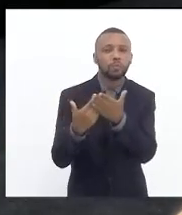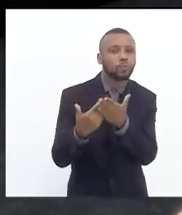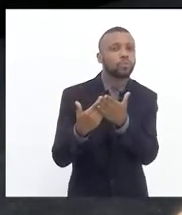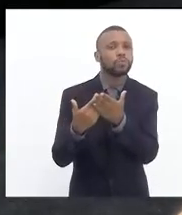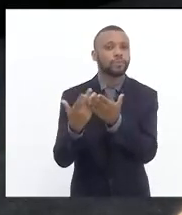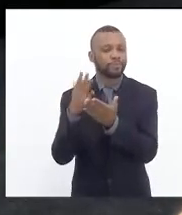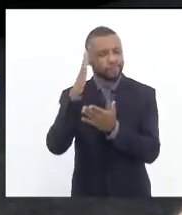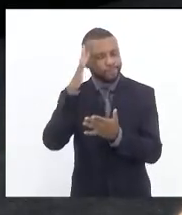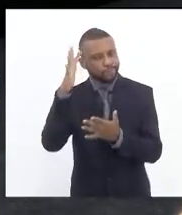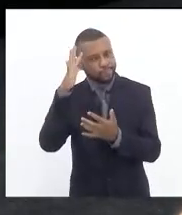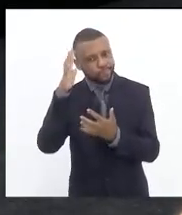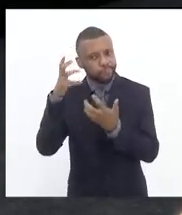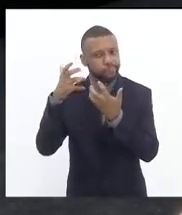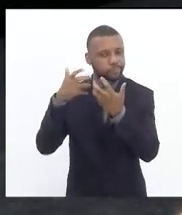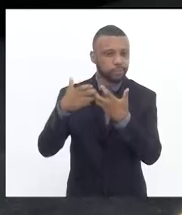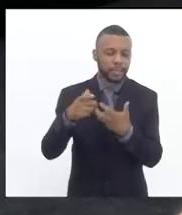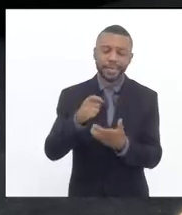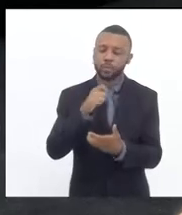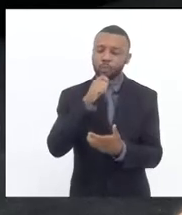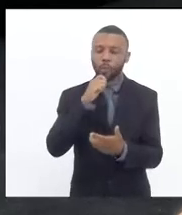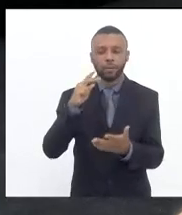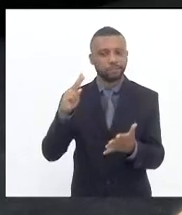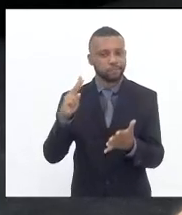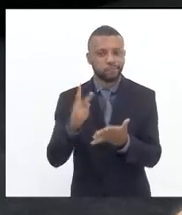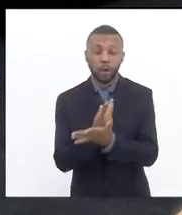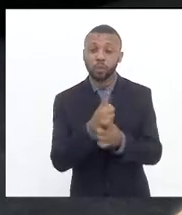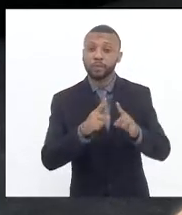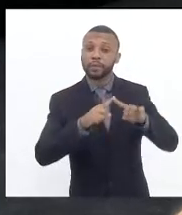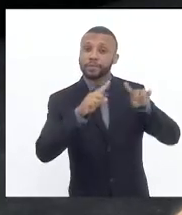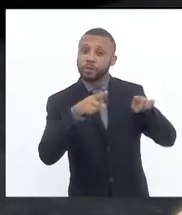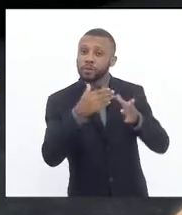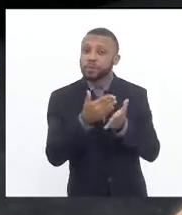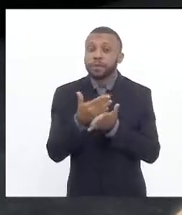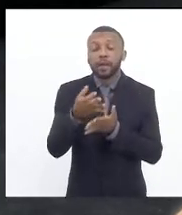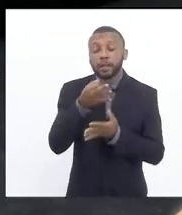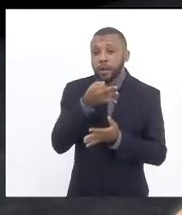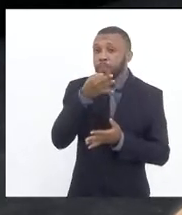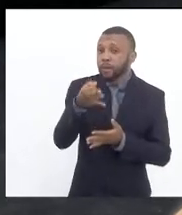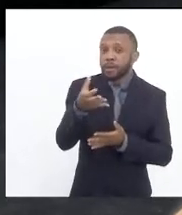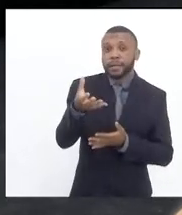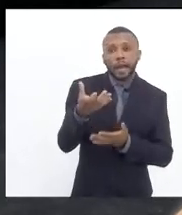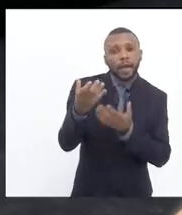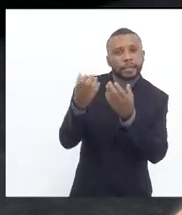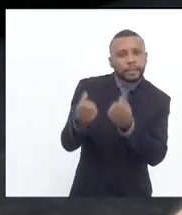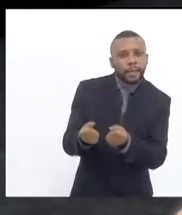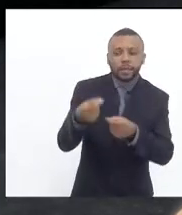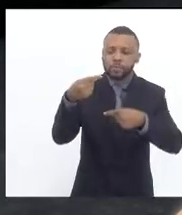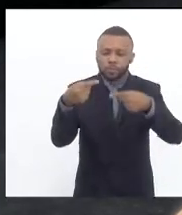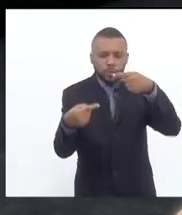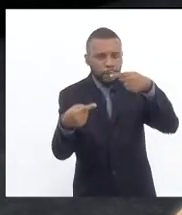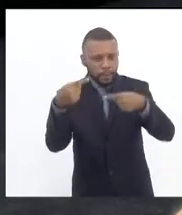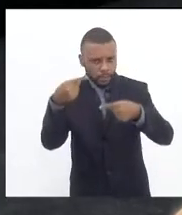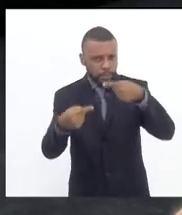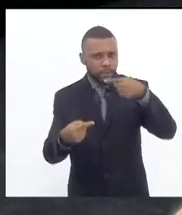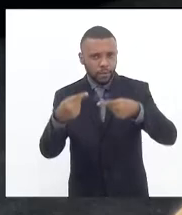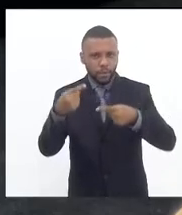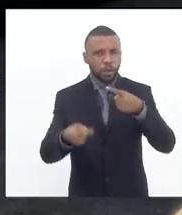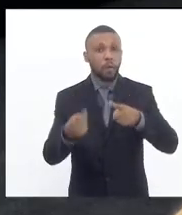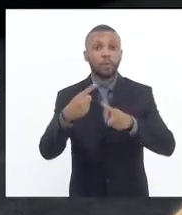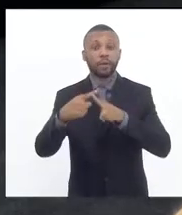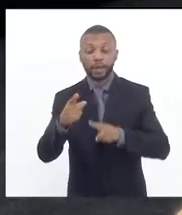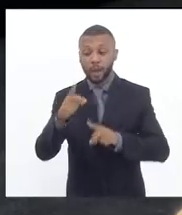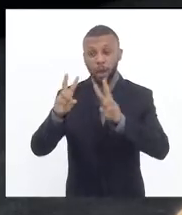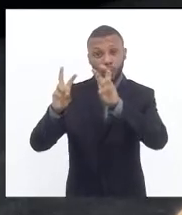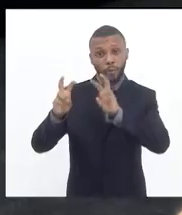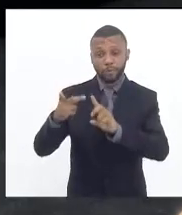os servidores desde o início ele se colocam para participar do debate porque nos diz respeito